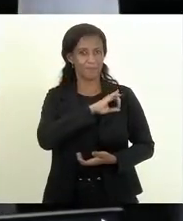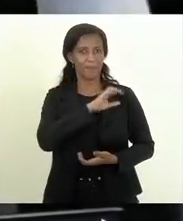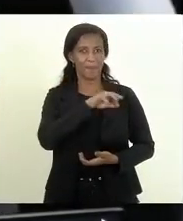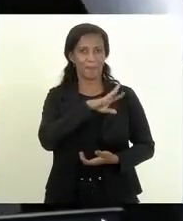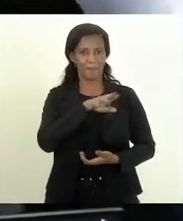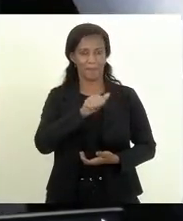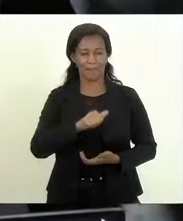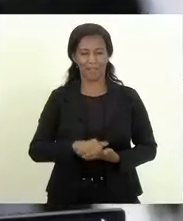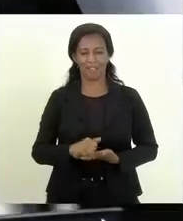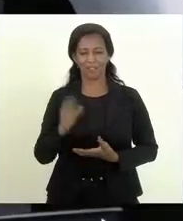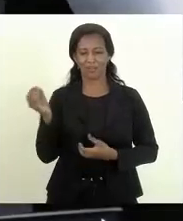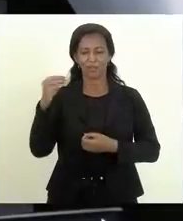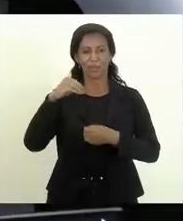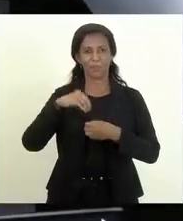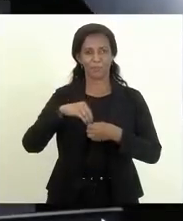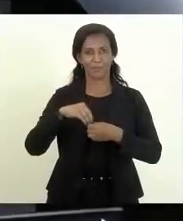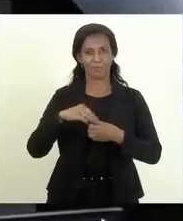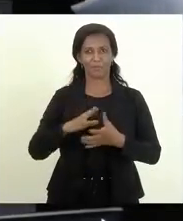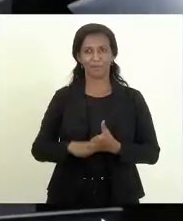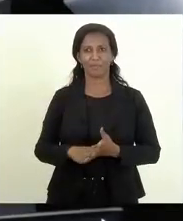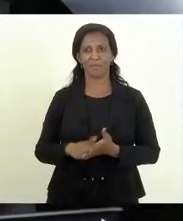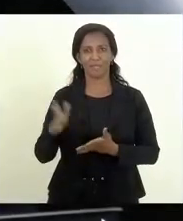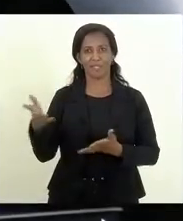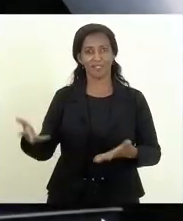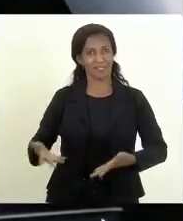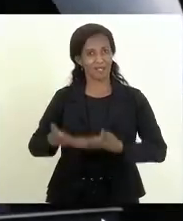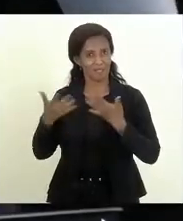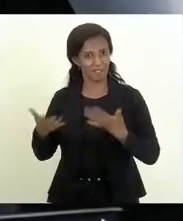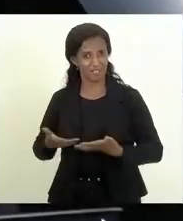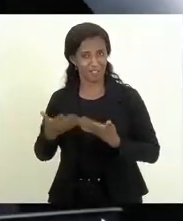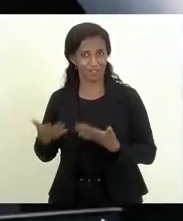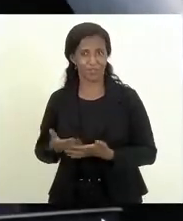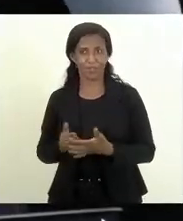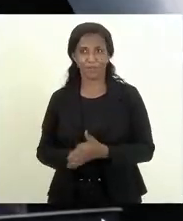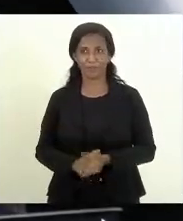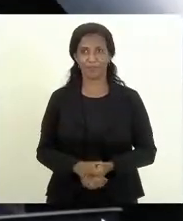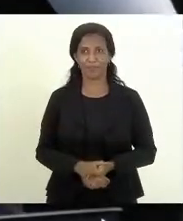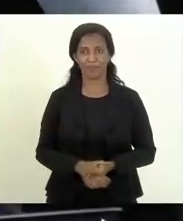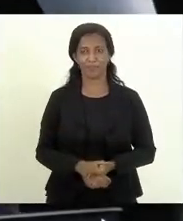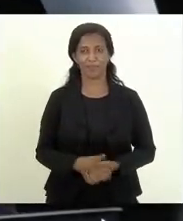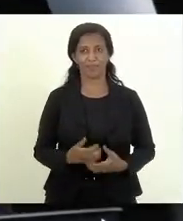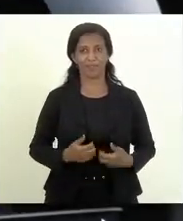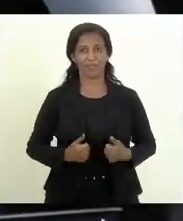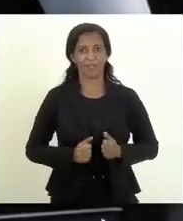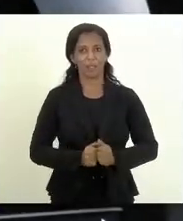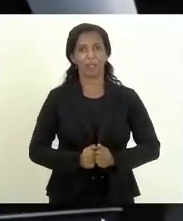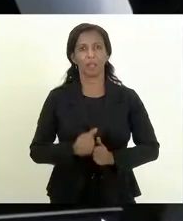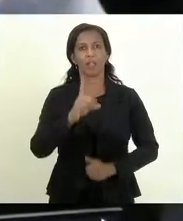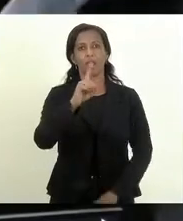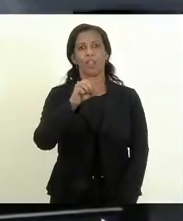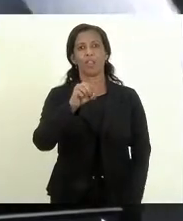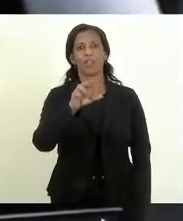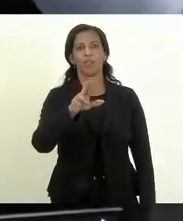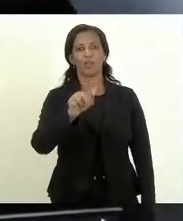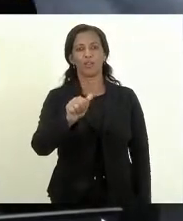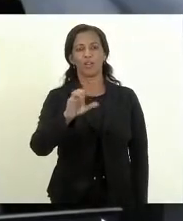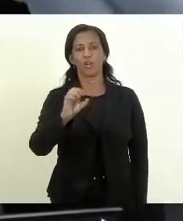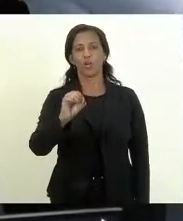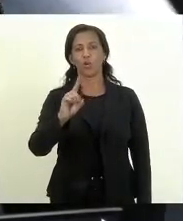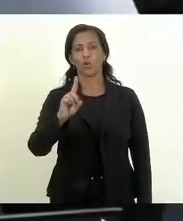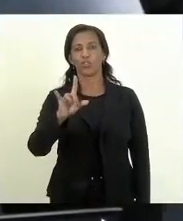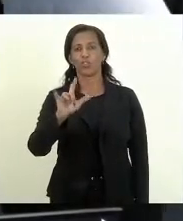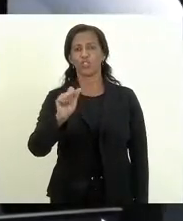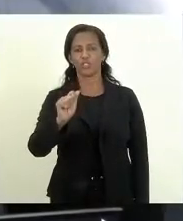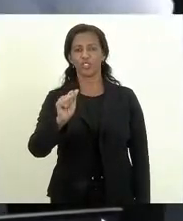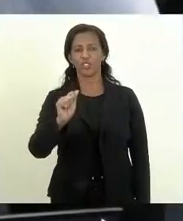Eu só queria me pronunciar a respeito dessa iniciativa, a respeito da dona Odília, né? E